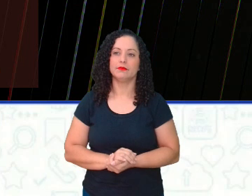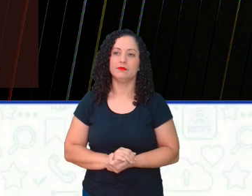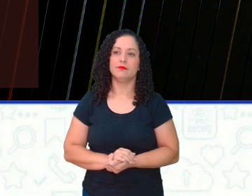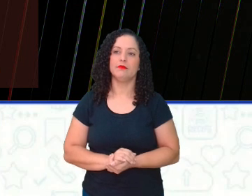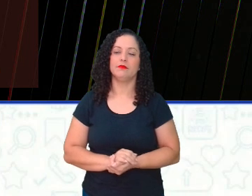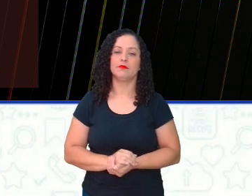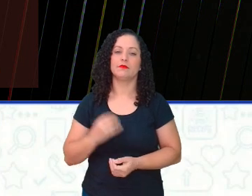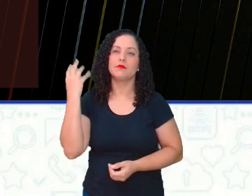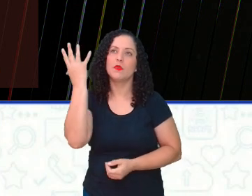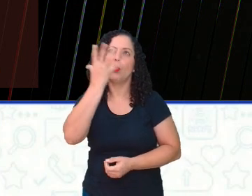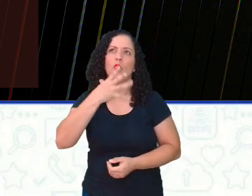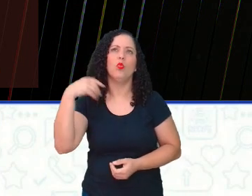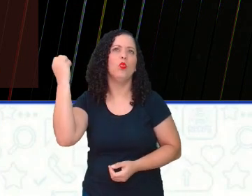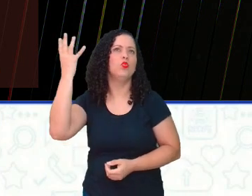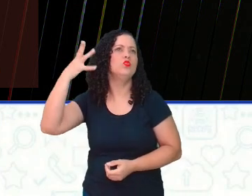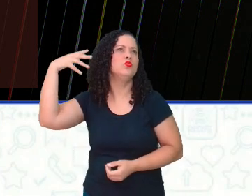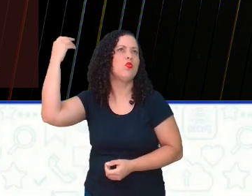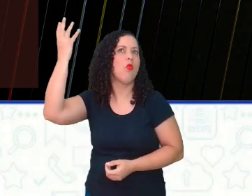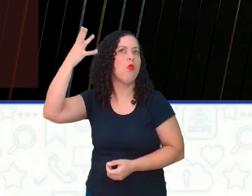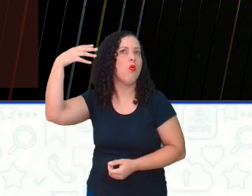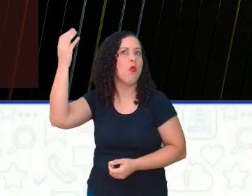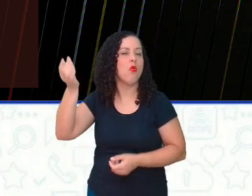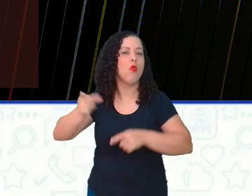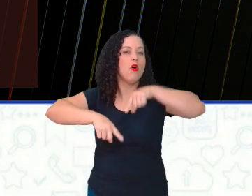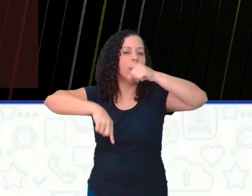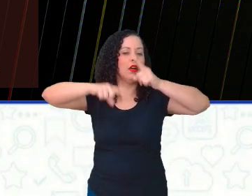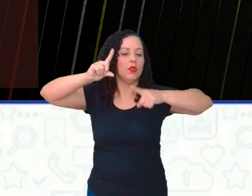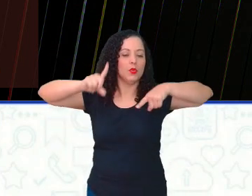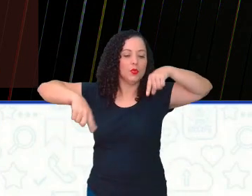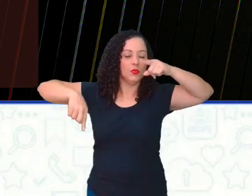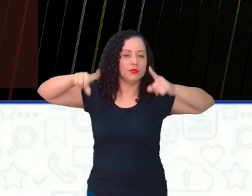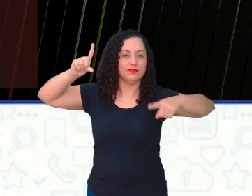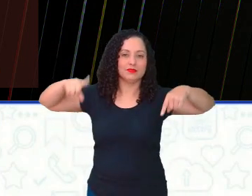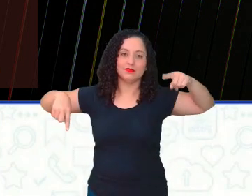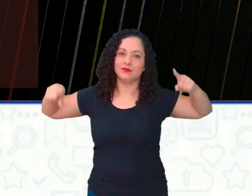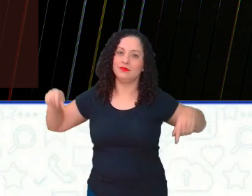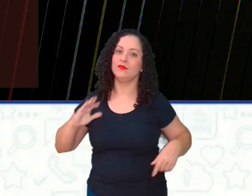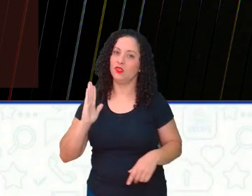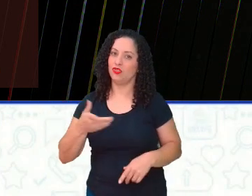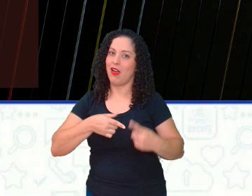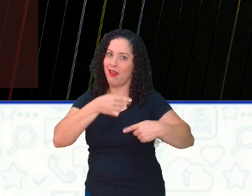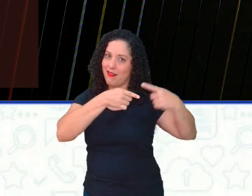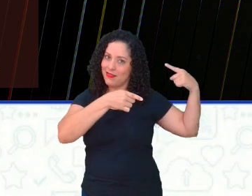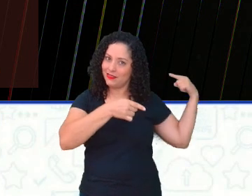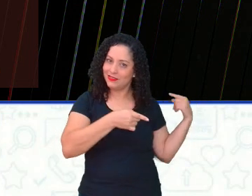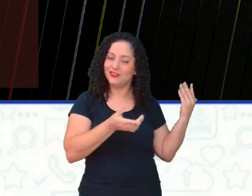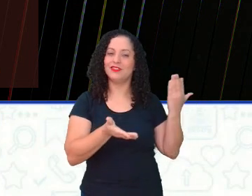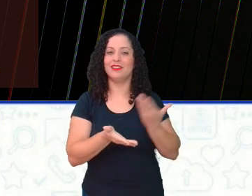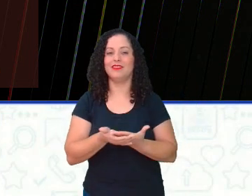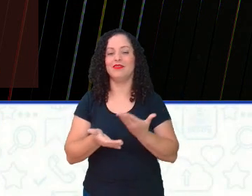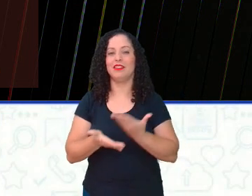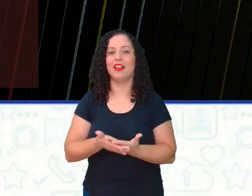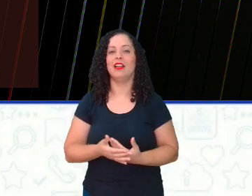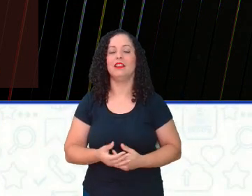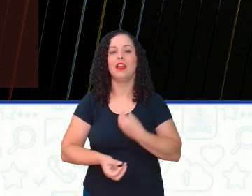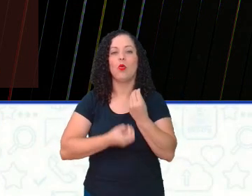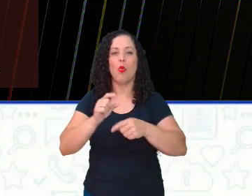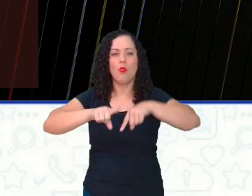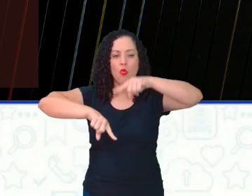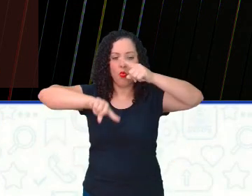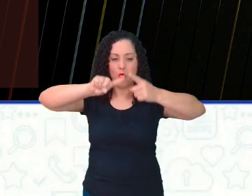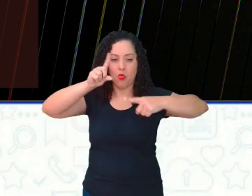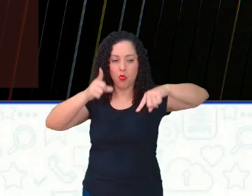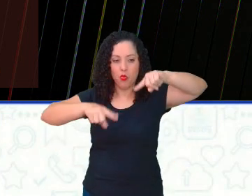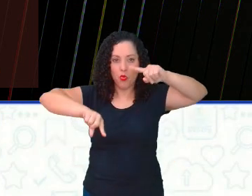do som do instrumento se relaciona com a ondulatória da onda. A gente já teve essa aula, tá? Sobre o som.